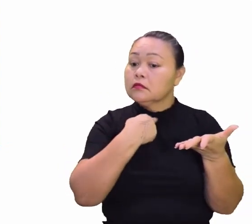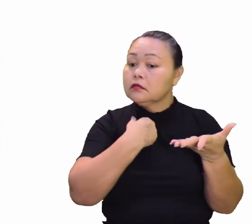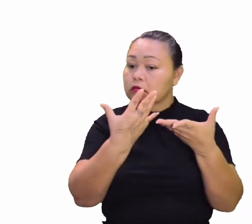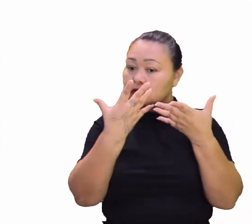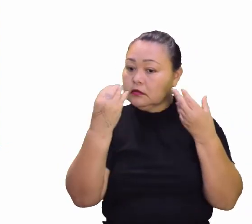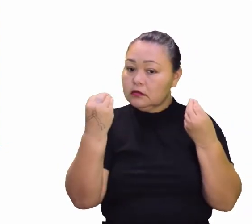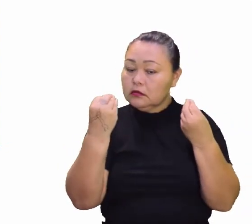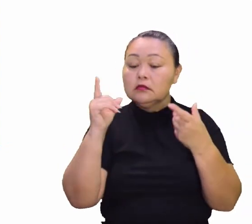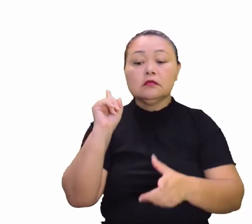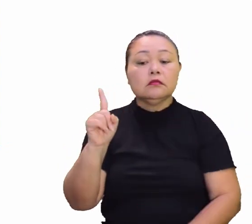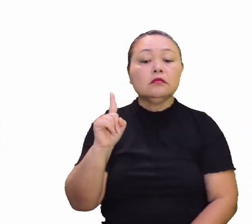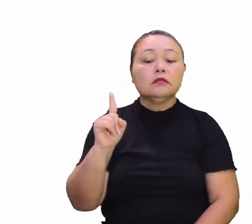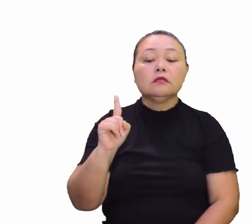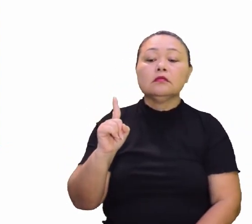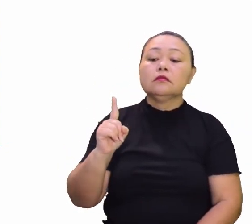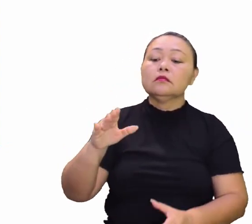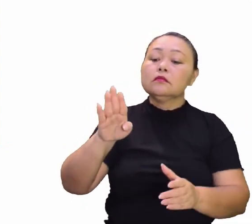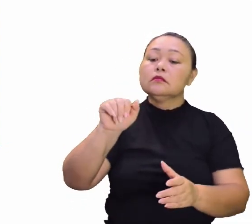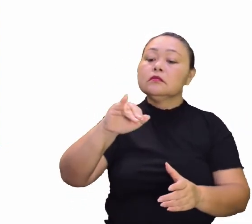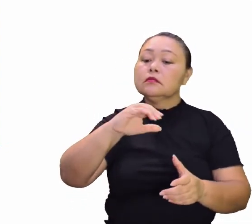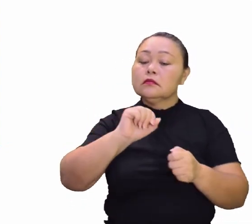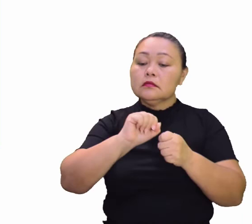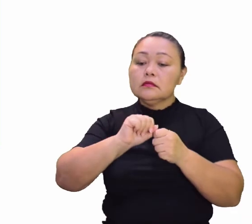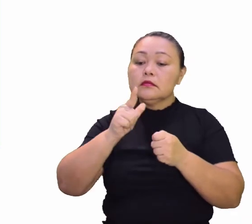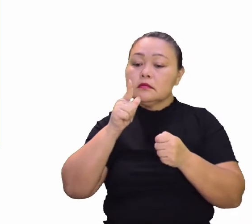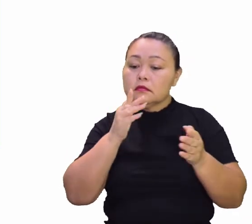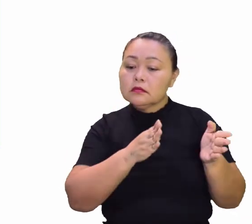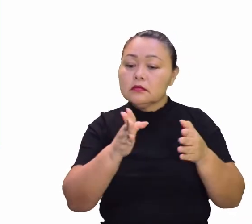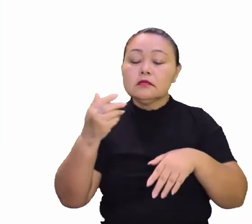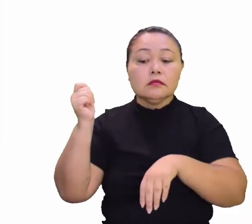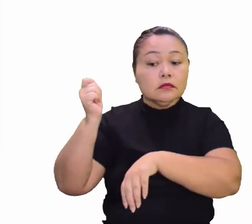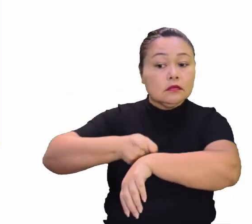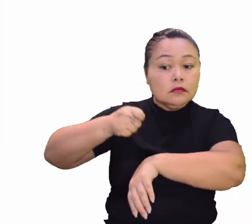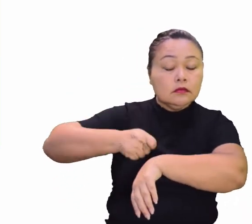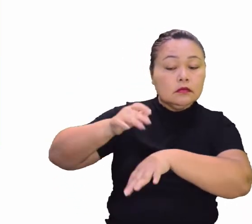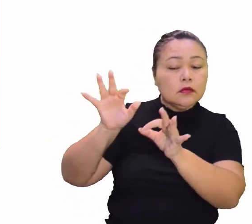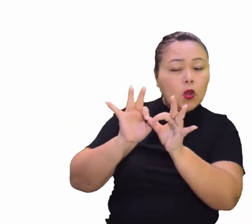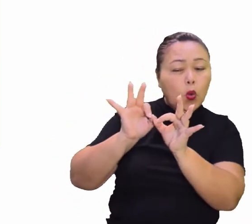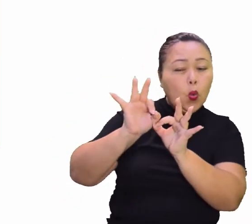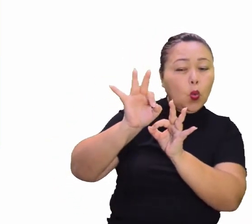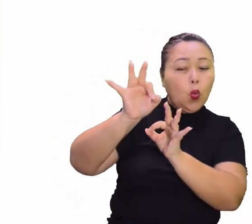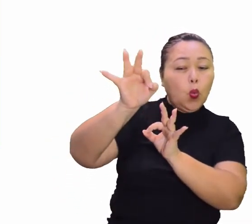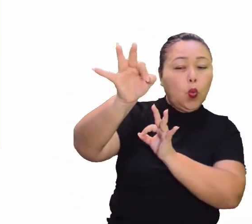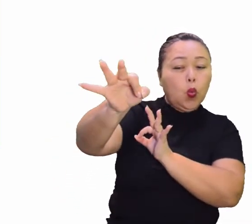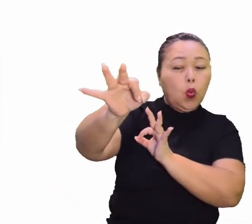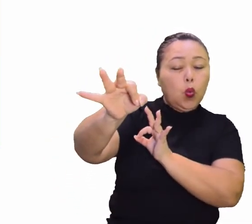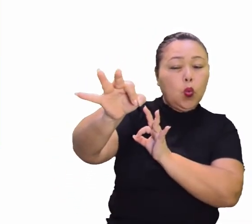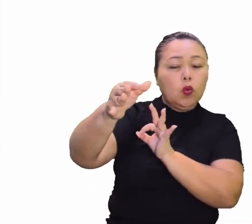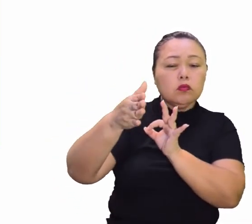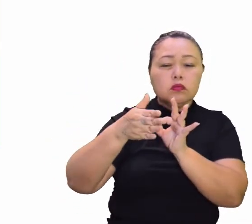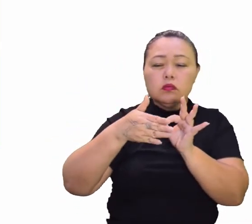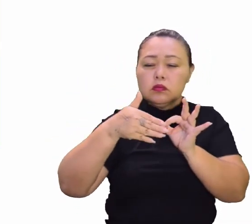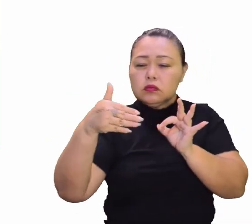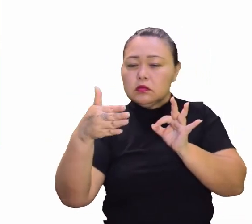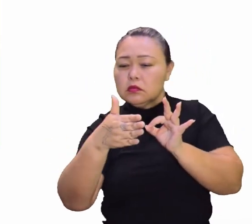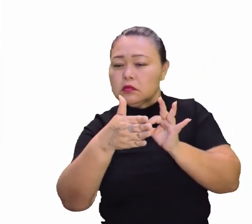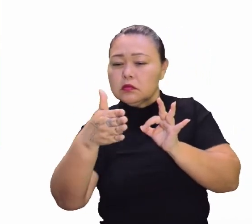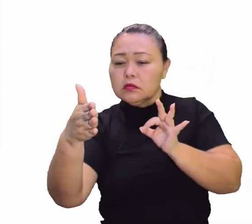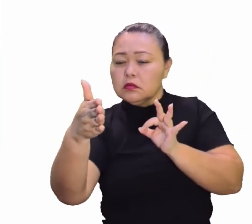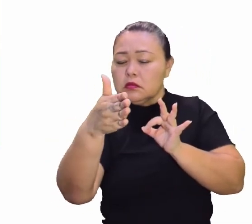esquecer é que a bacia do Rio Machado é o mais longo por percurso